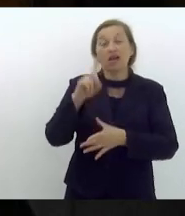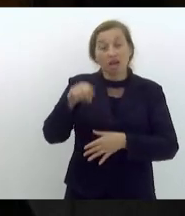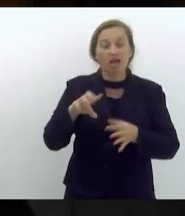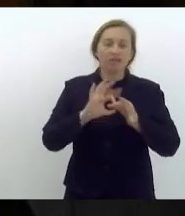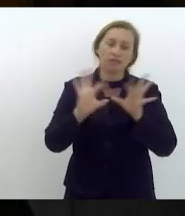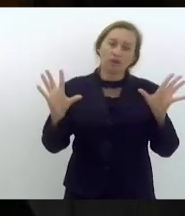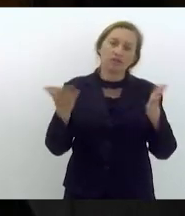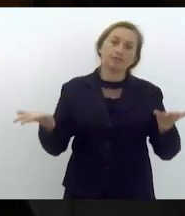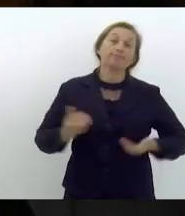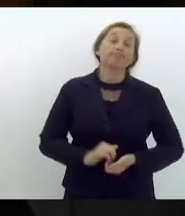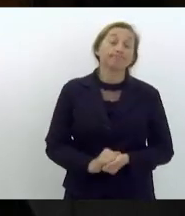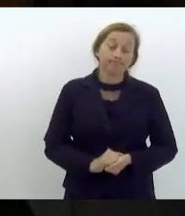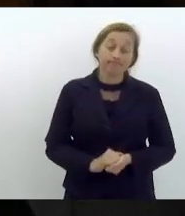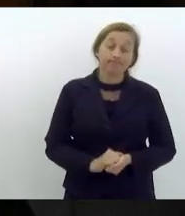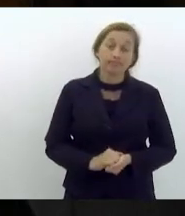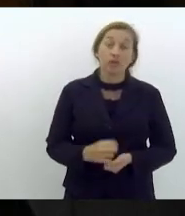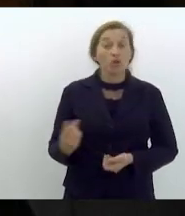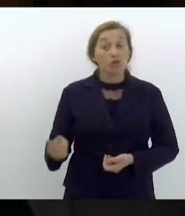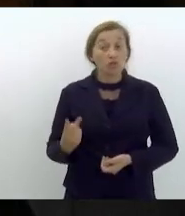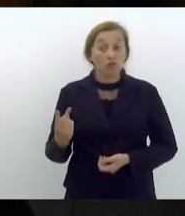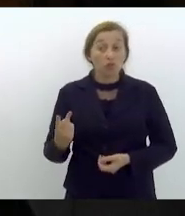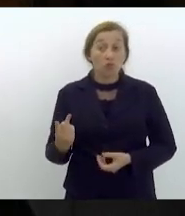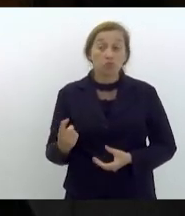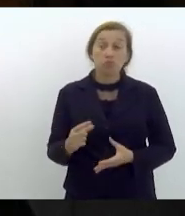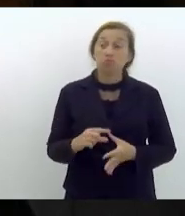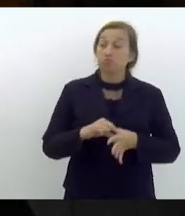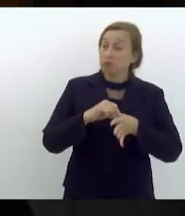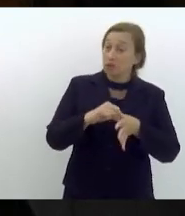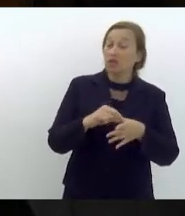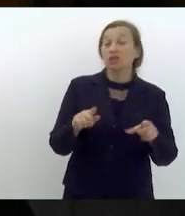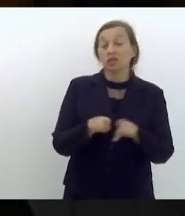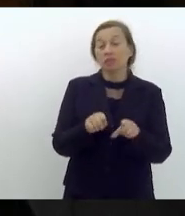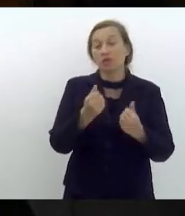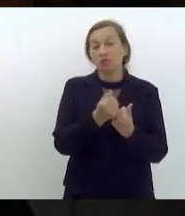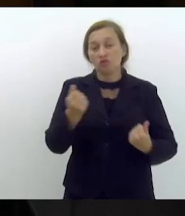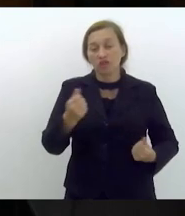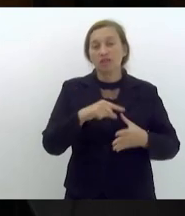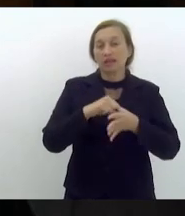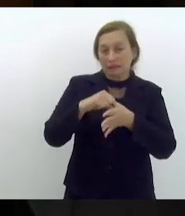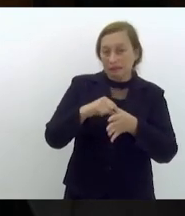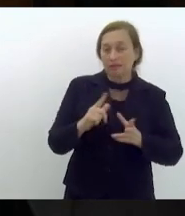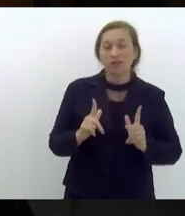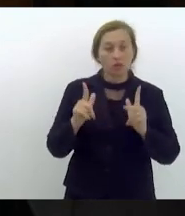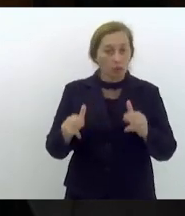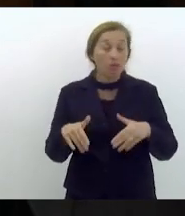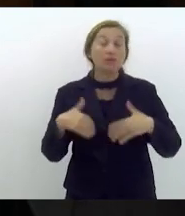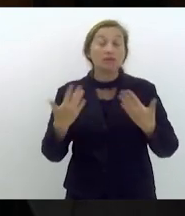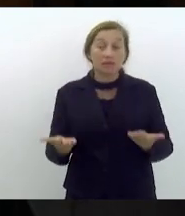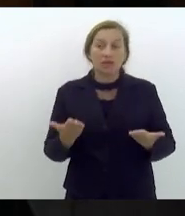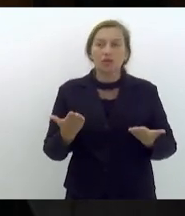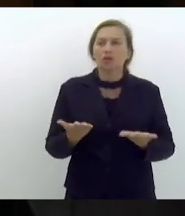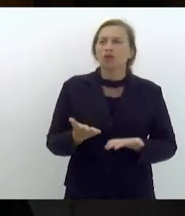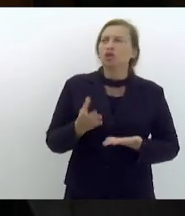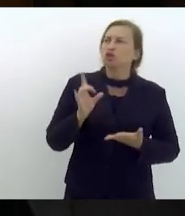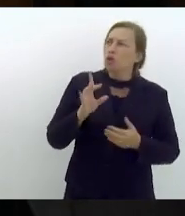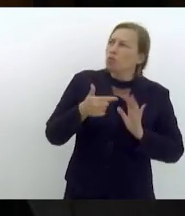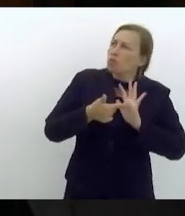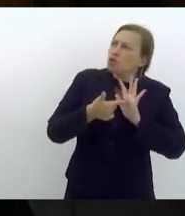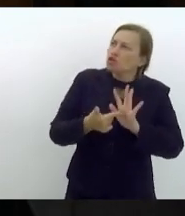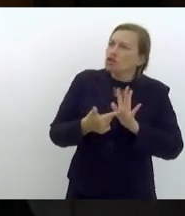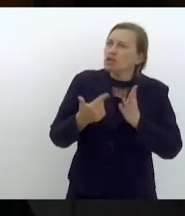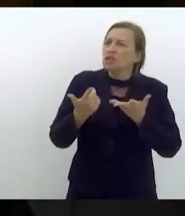a democracia tanto vale para o líder não vale para esse líderes Então eu só quero mostrar